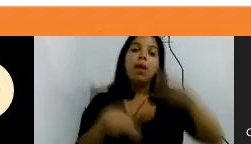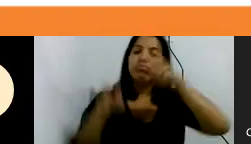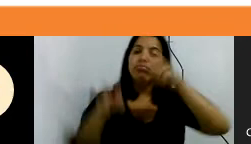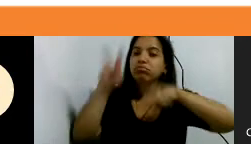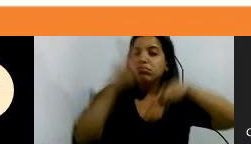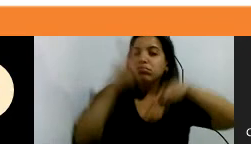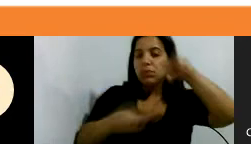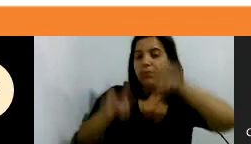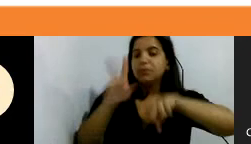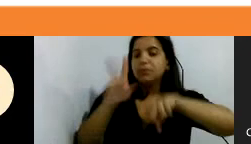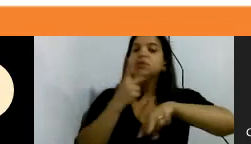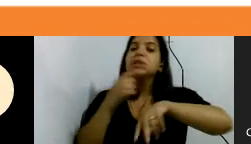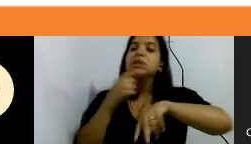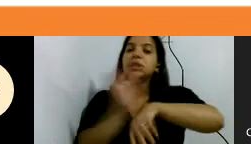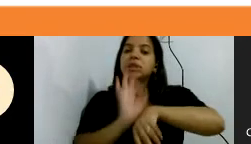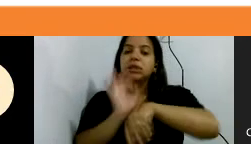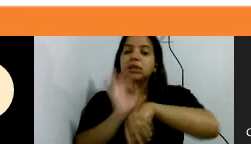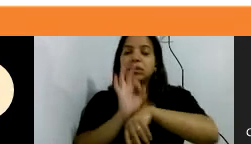avaliar um hemograma?